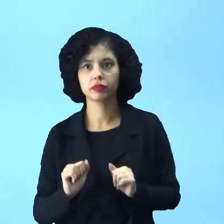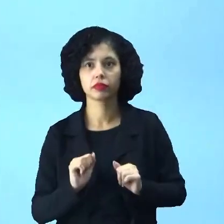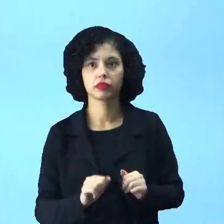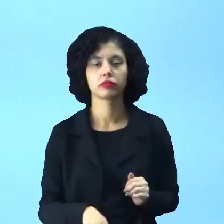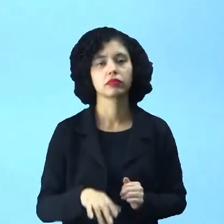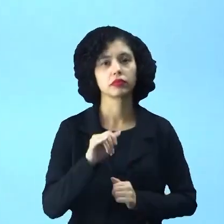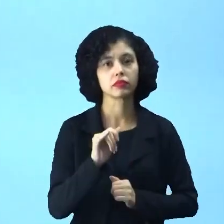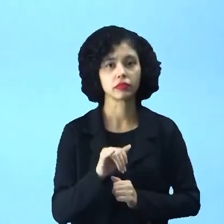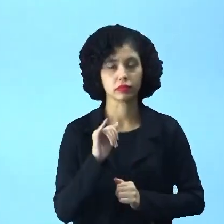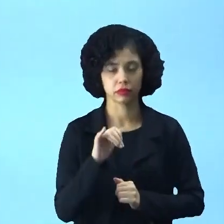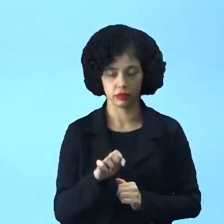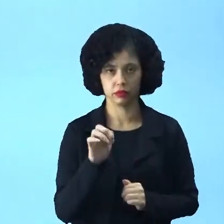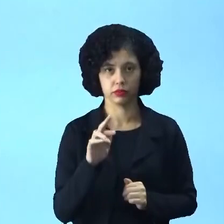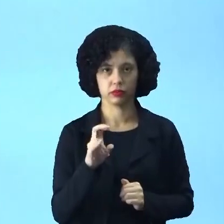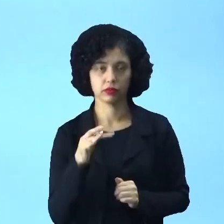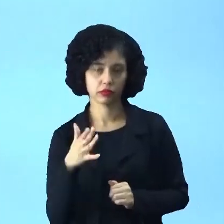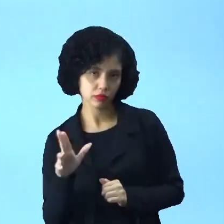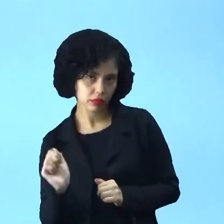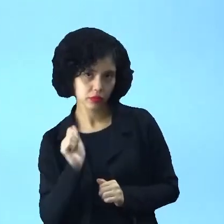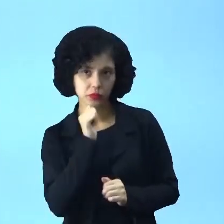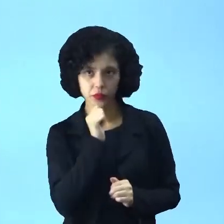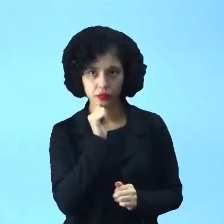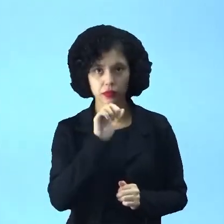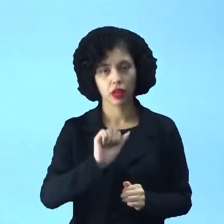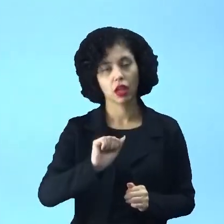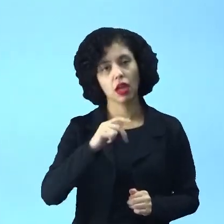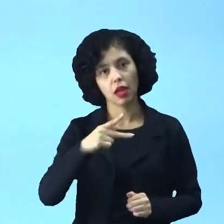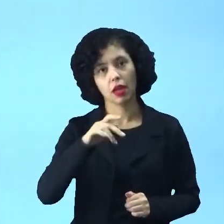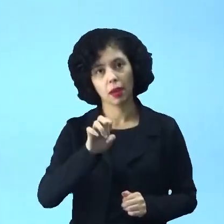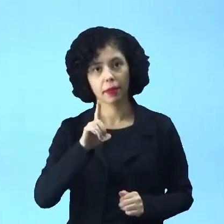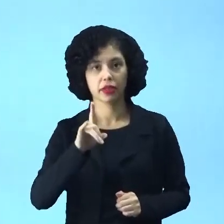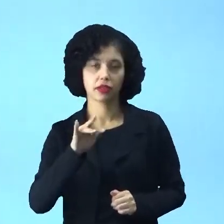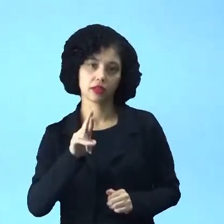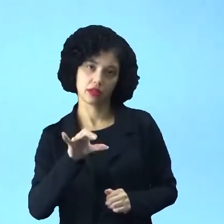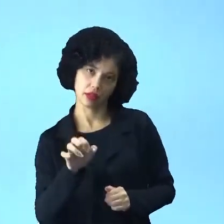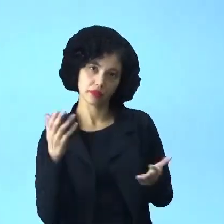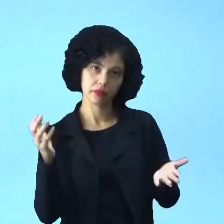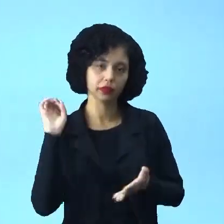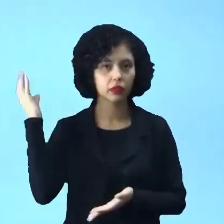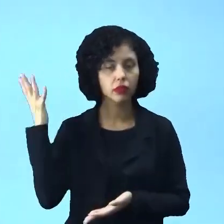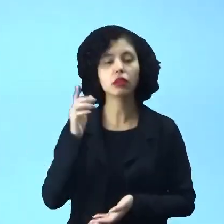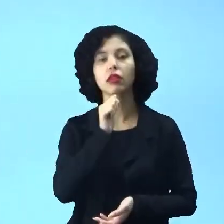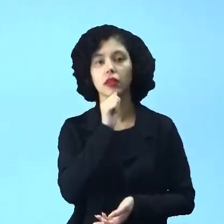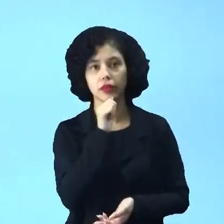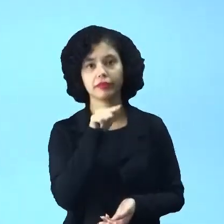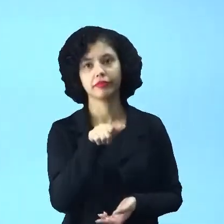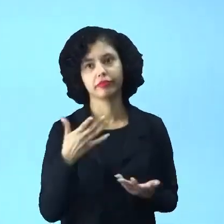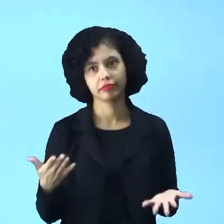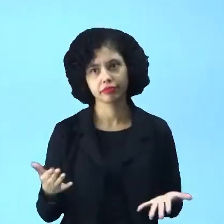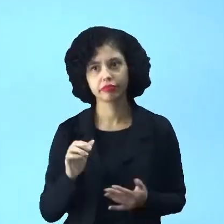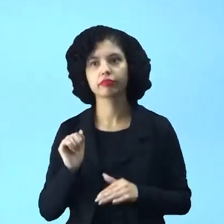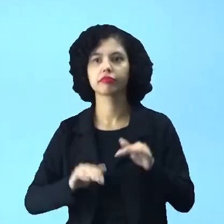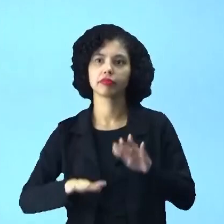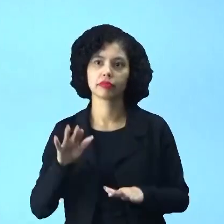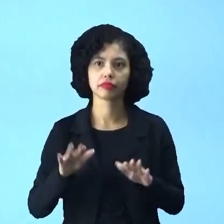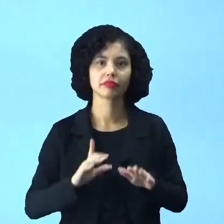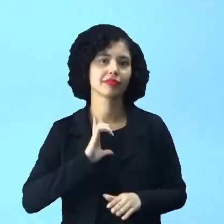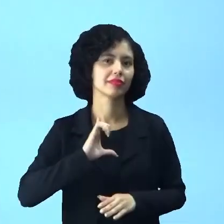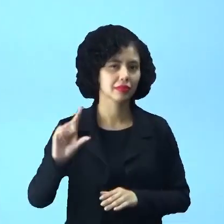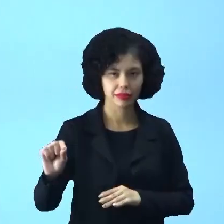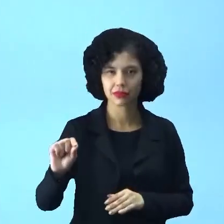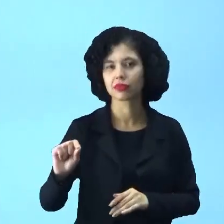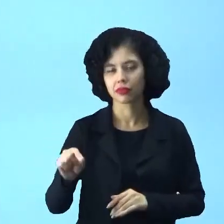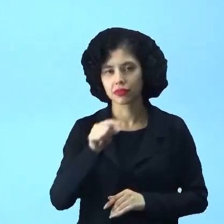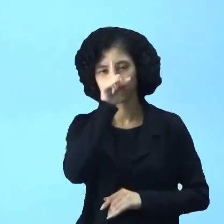uma inflamação chamada de apendicite, né, que muitas pessoas são acometidas, né, por isso. E às vezes tem que ser levado às pressas aí